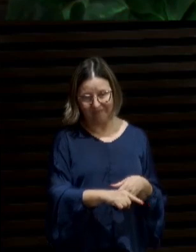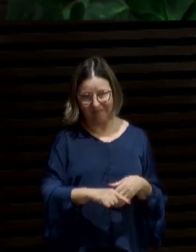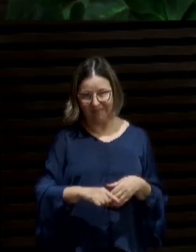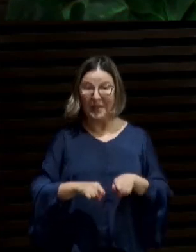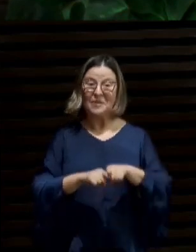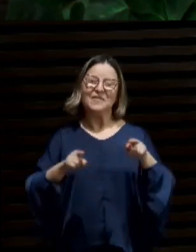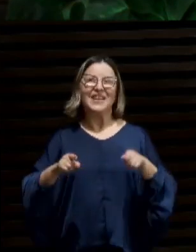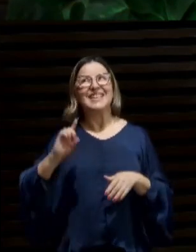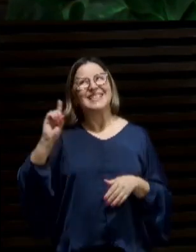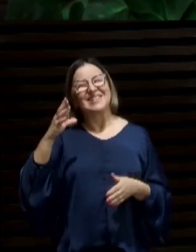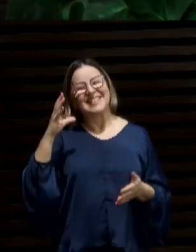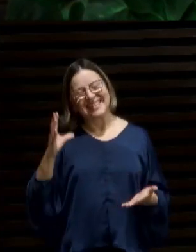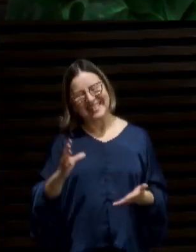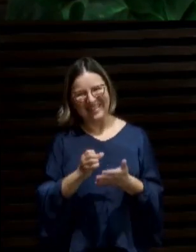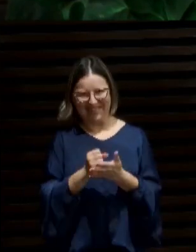Mas Ele salva.